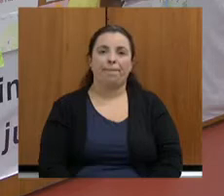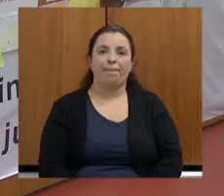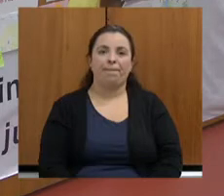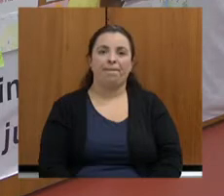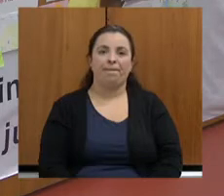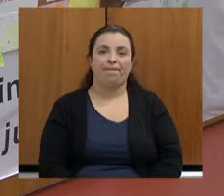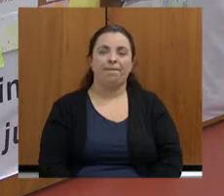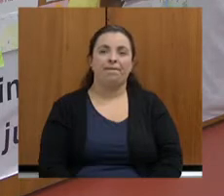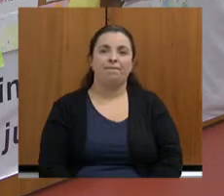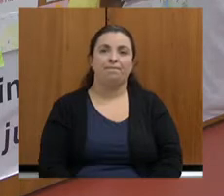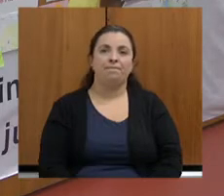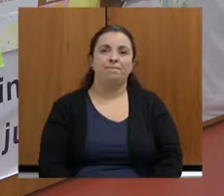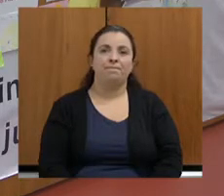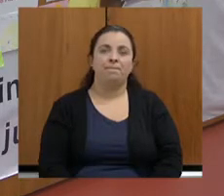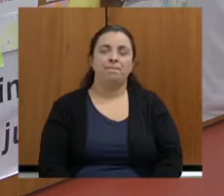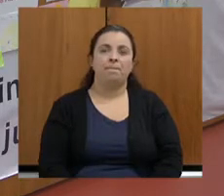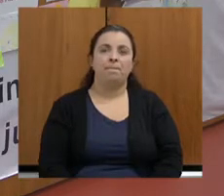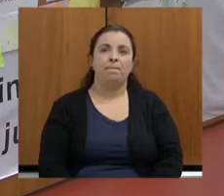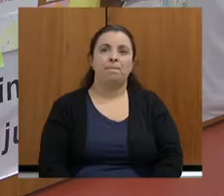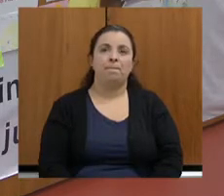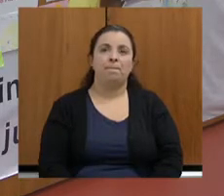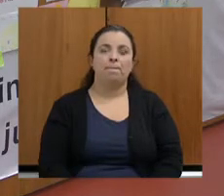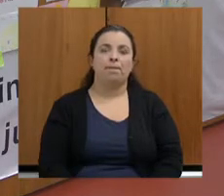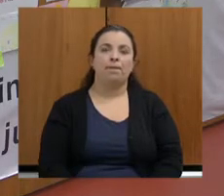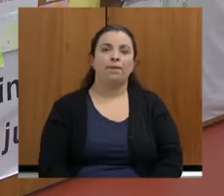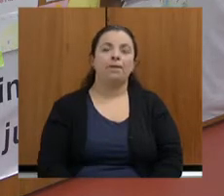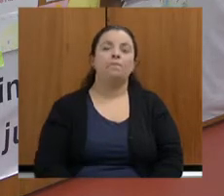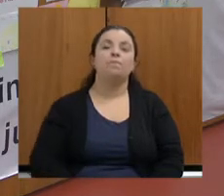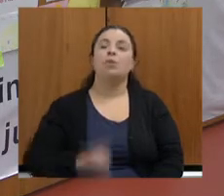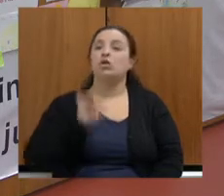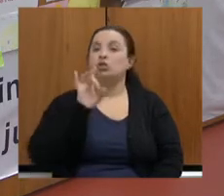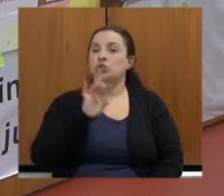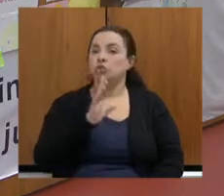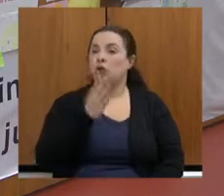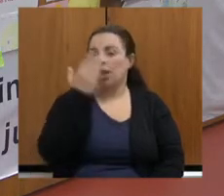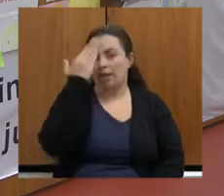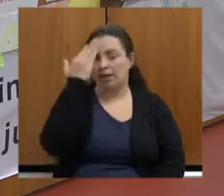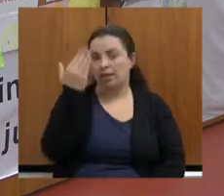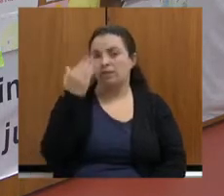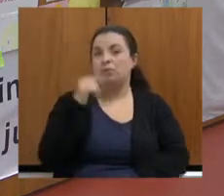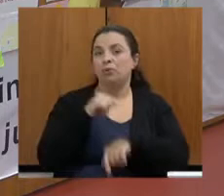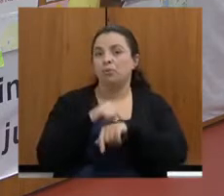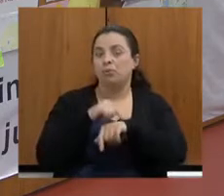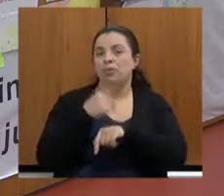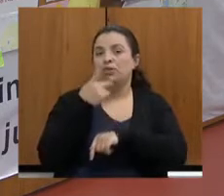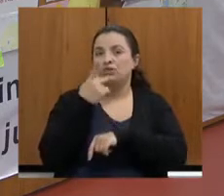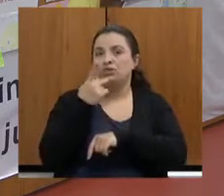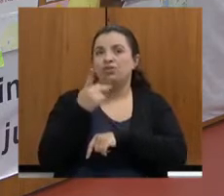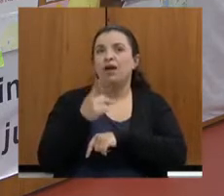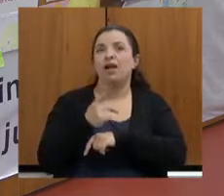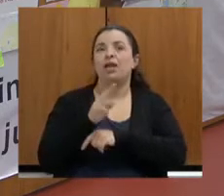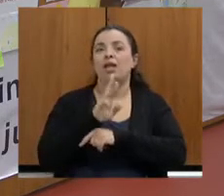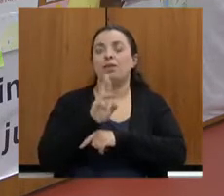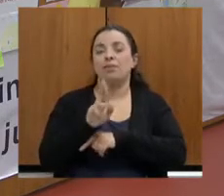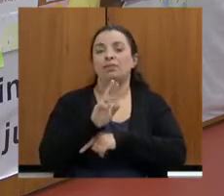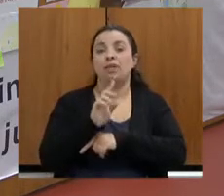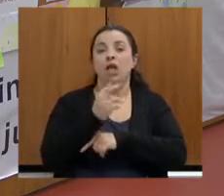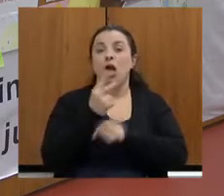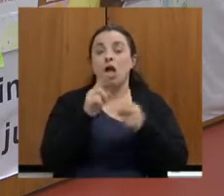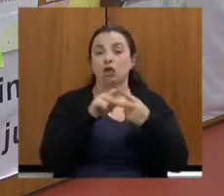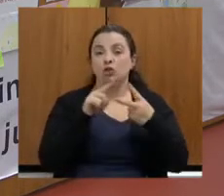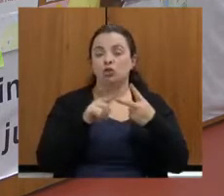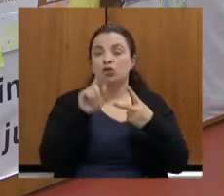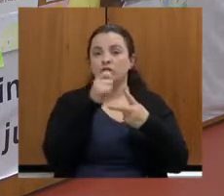e pode fechar eu só queria te agradecer pela oportunidade nome das duas associações de Conselheiro Pena